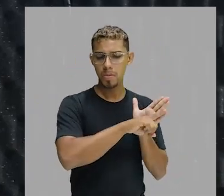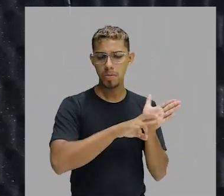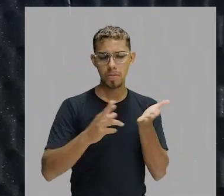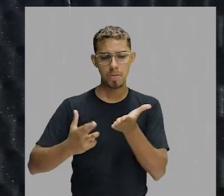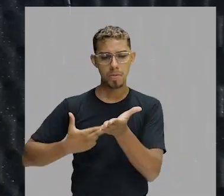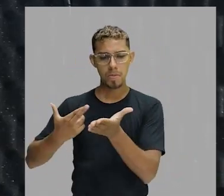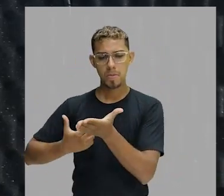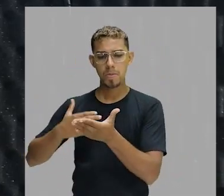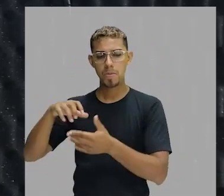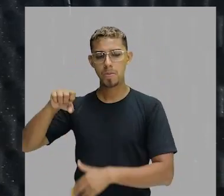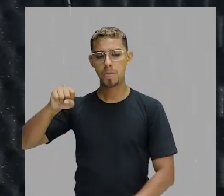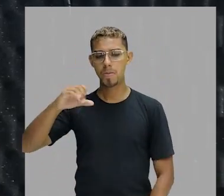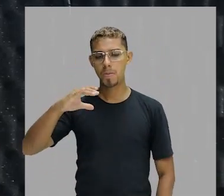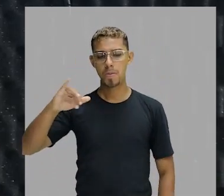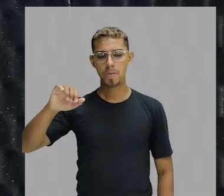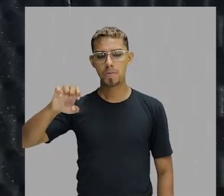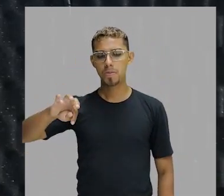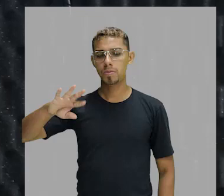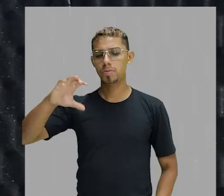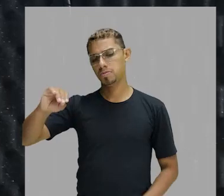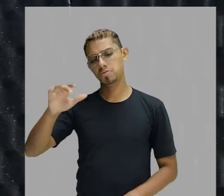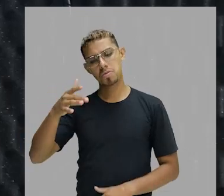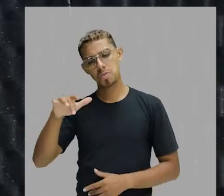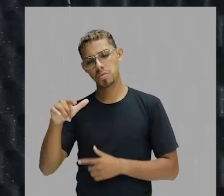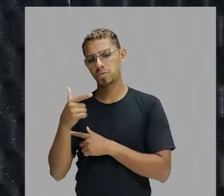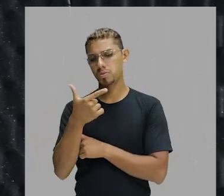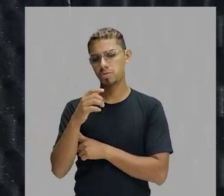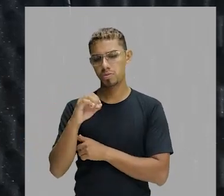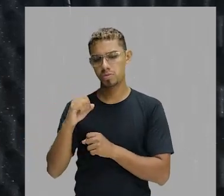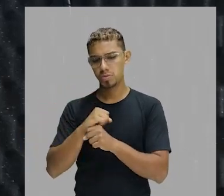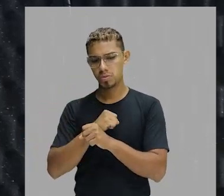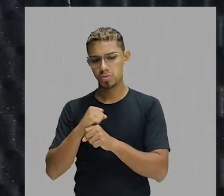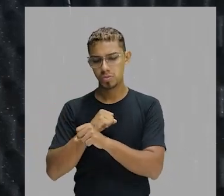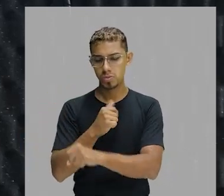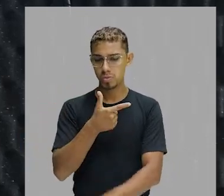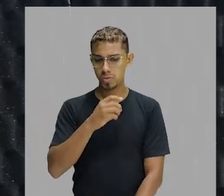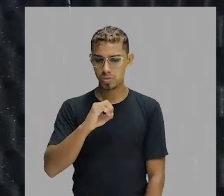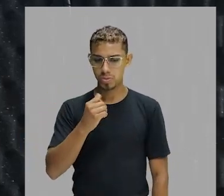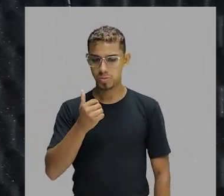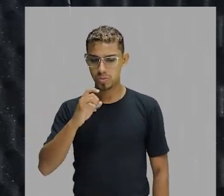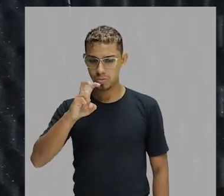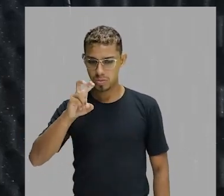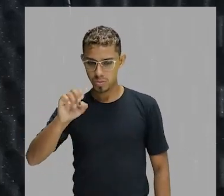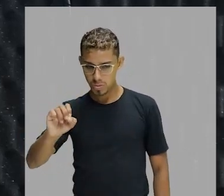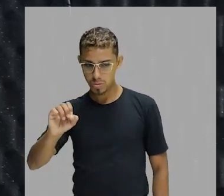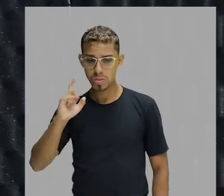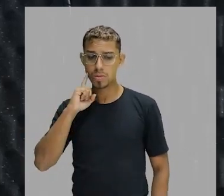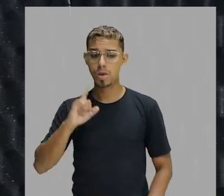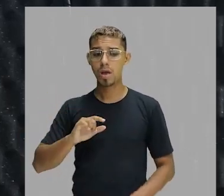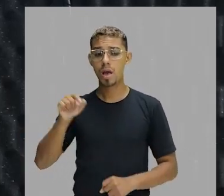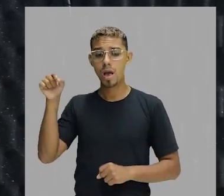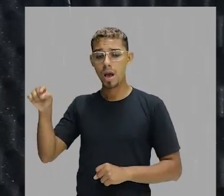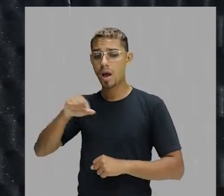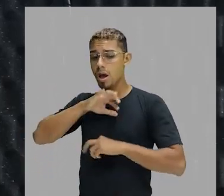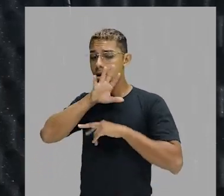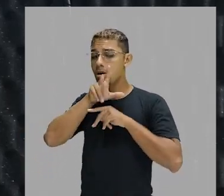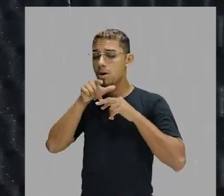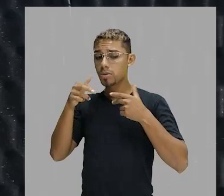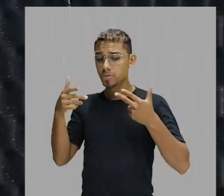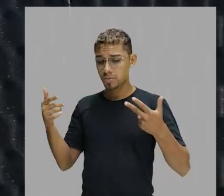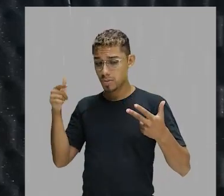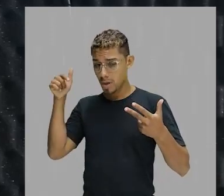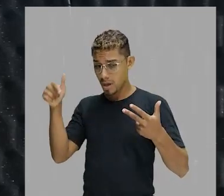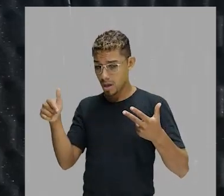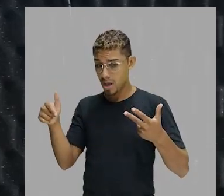2050, poderá ocorrer a extinção de cerca de 80% das espécies de vertebrados em áreas que sofreram